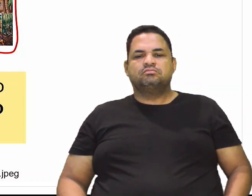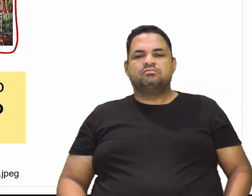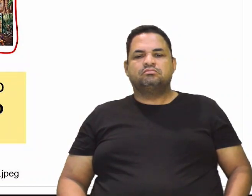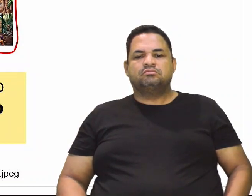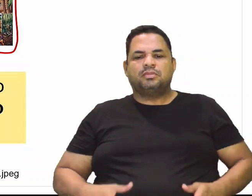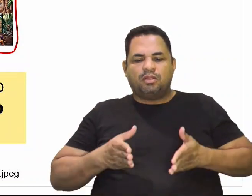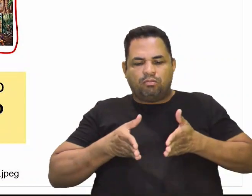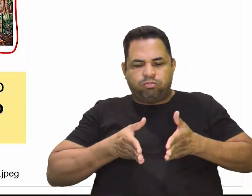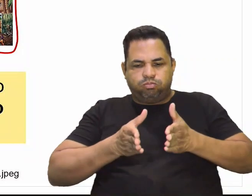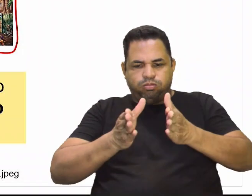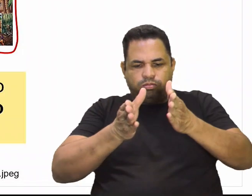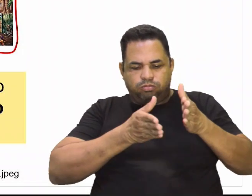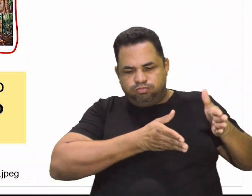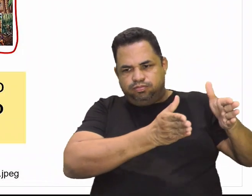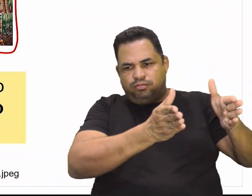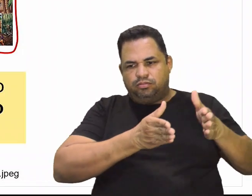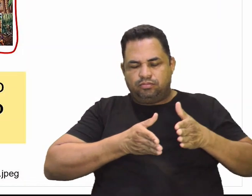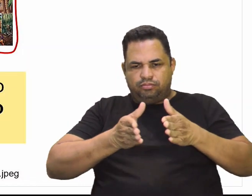canalizaram,